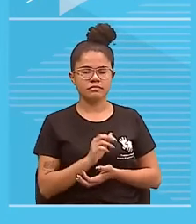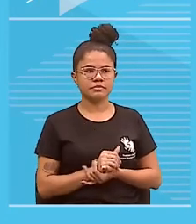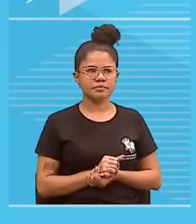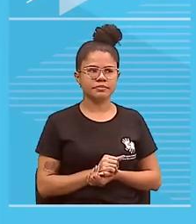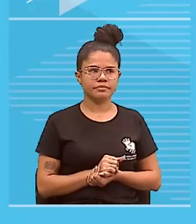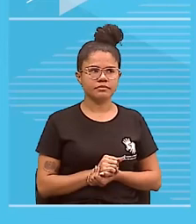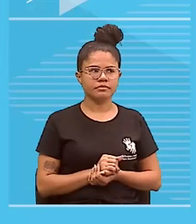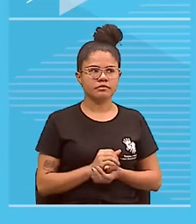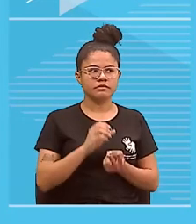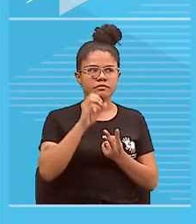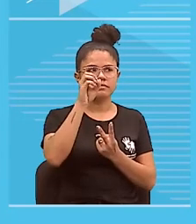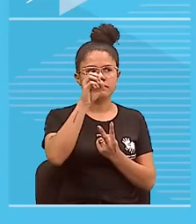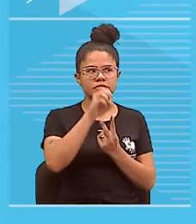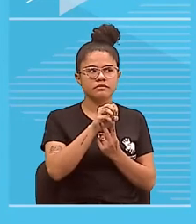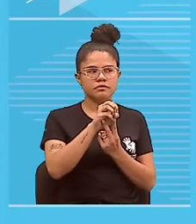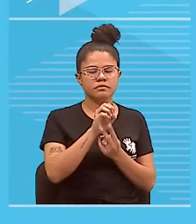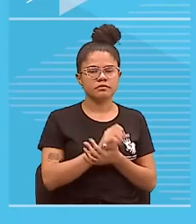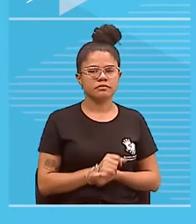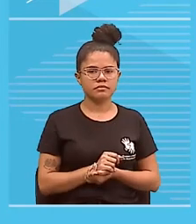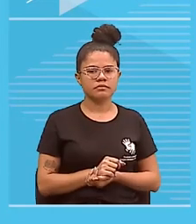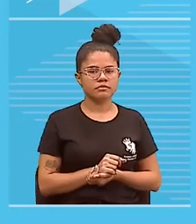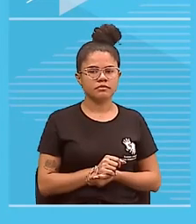Esse é um at